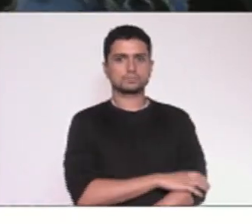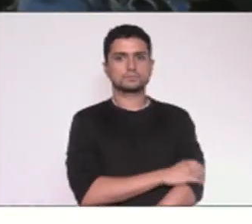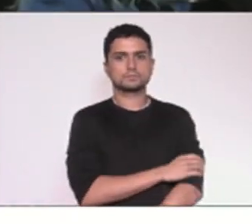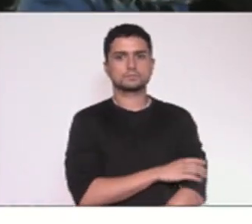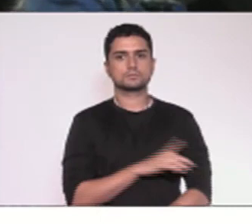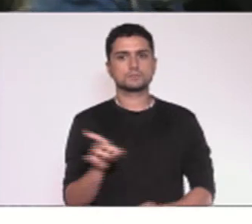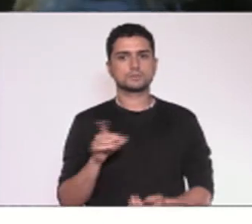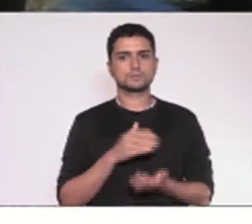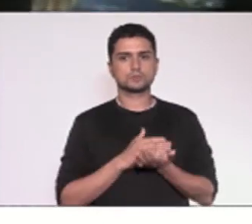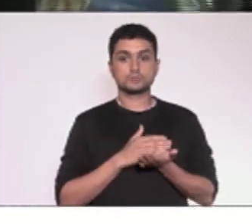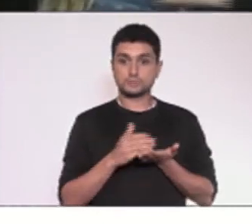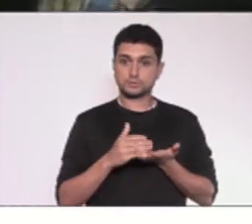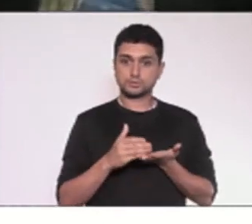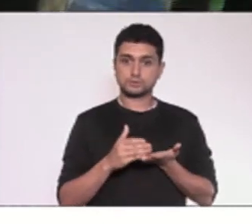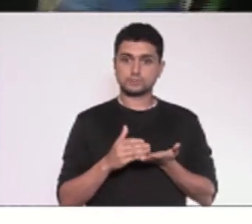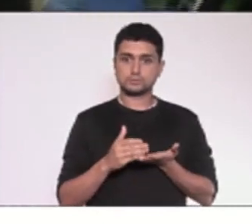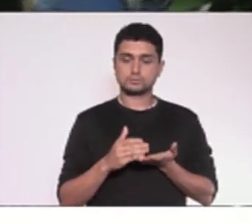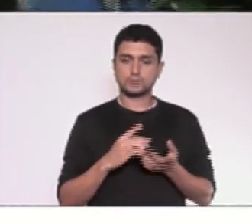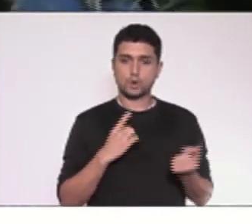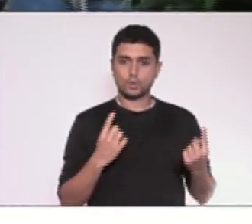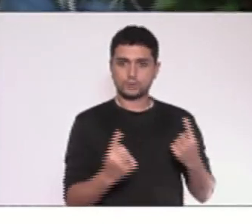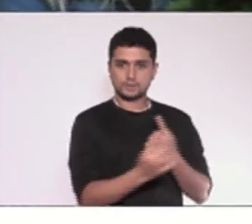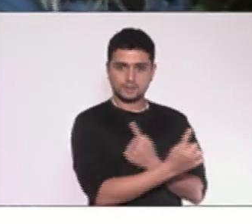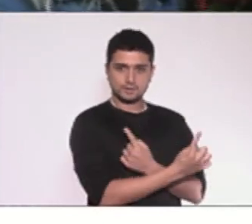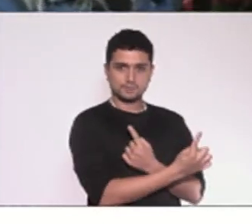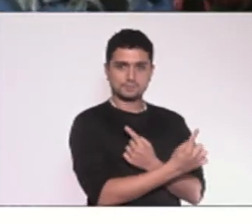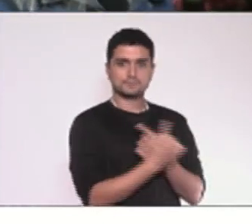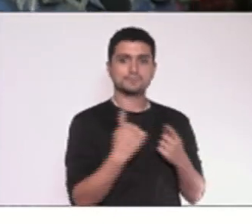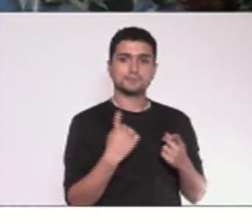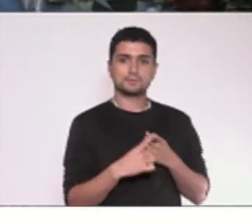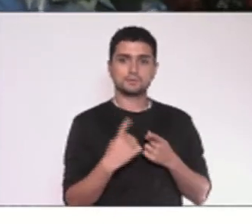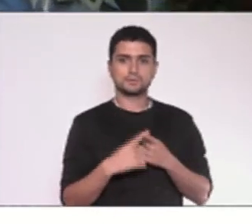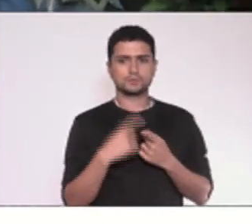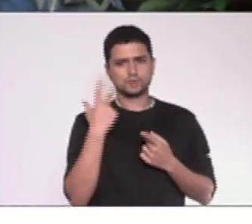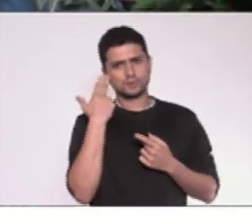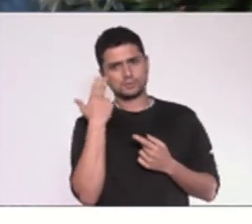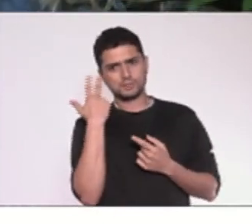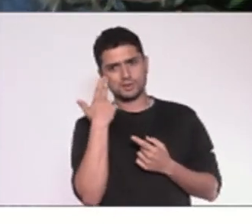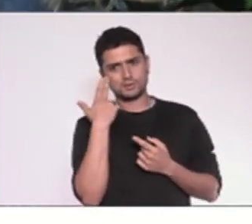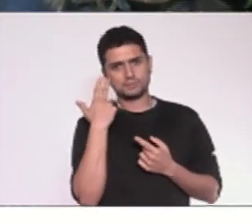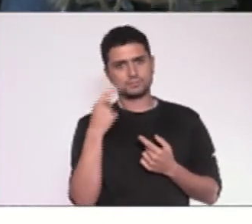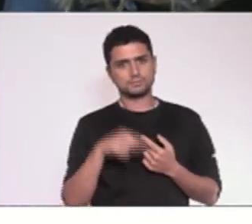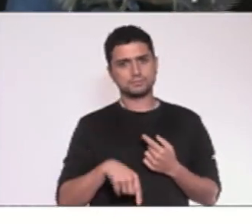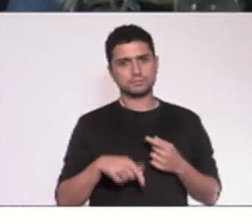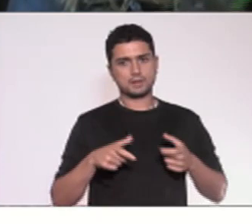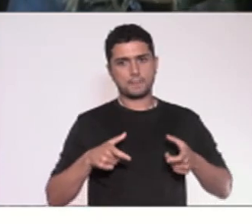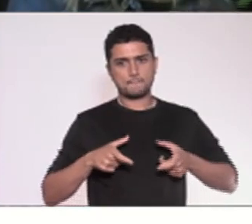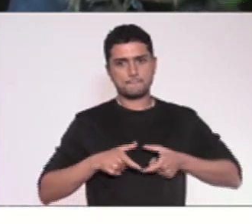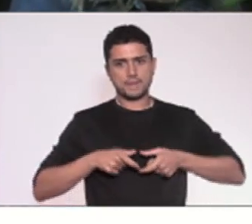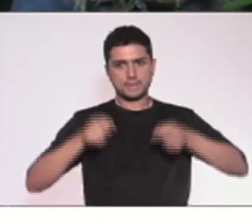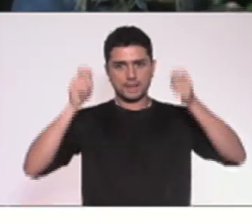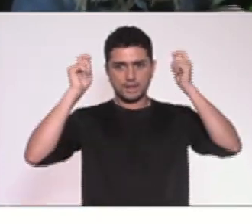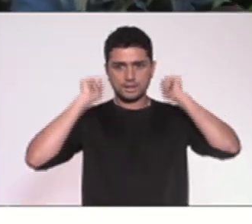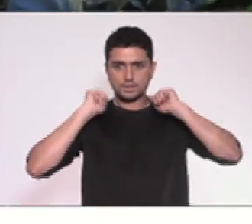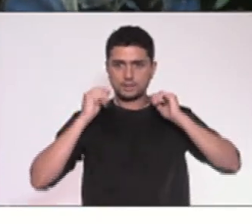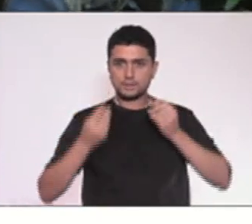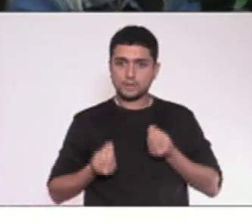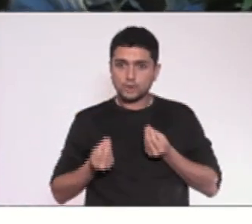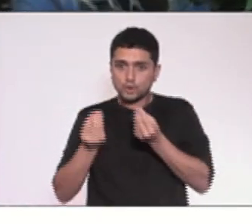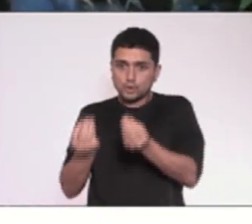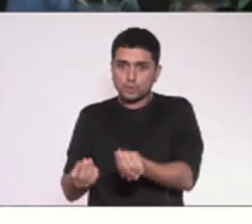Ela começou de trás para frente porque normalmente as medalhas são concedidas aos amigos.